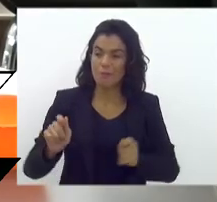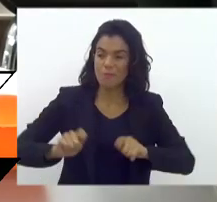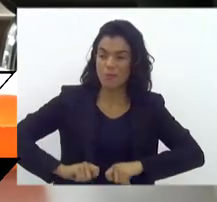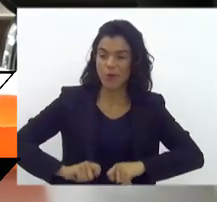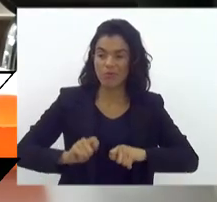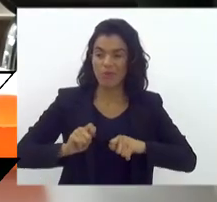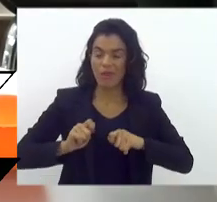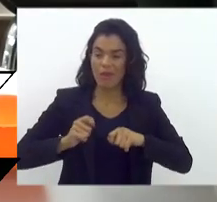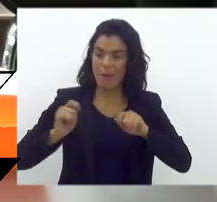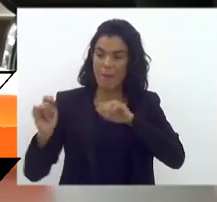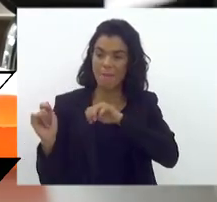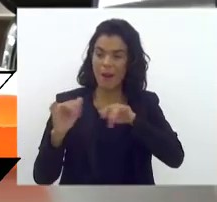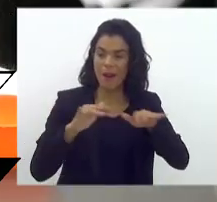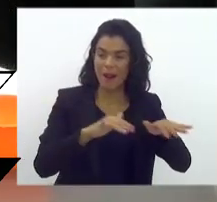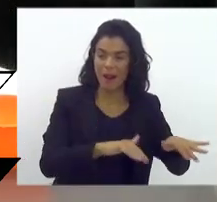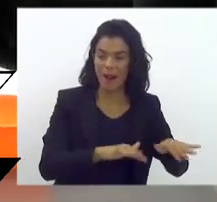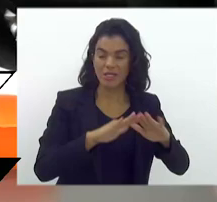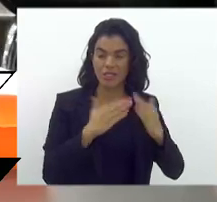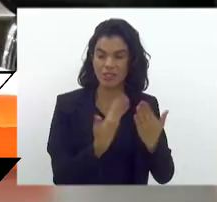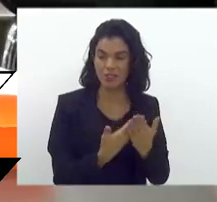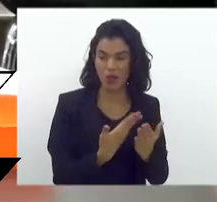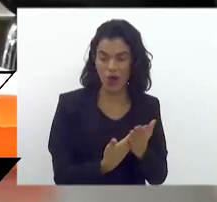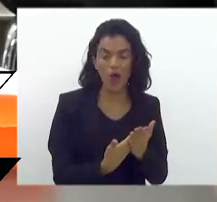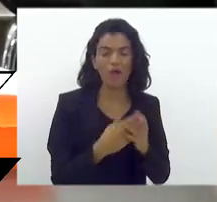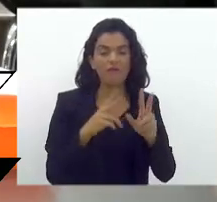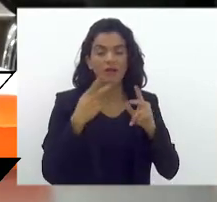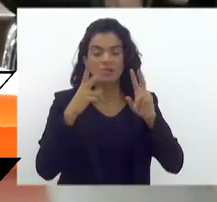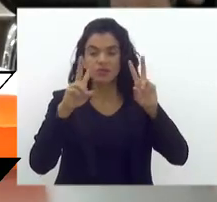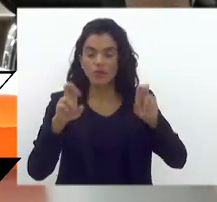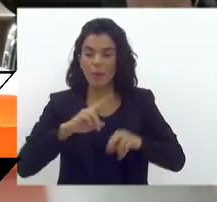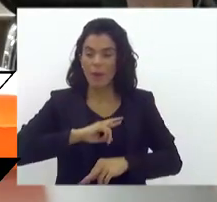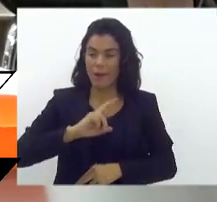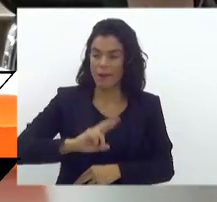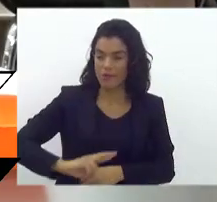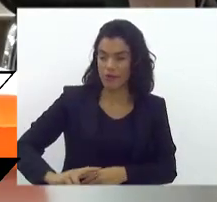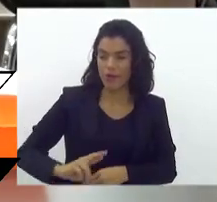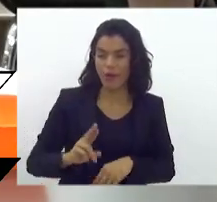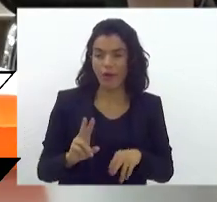escola com aulas de iniciação religiosa,